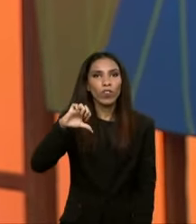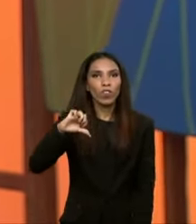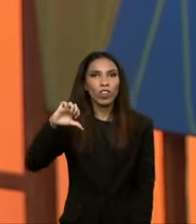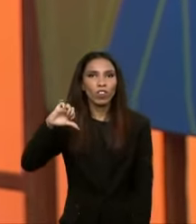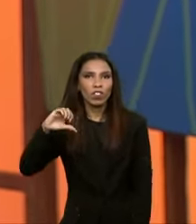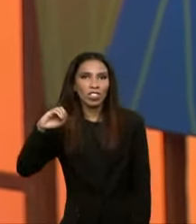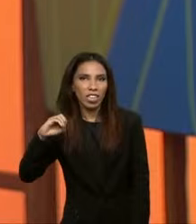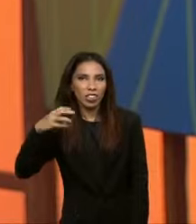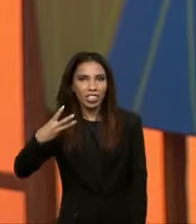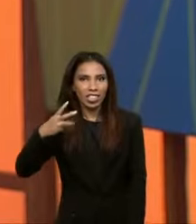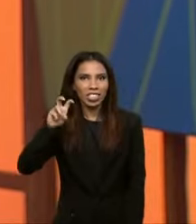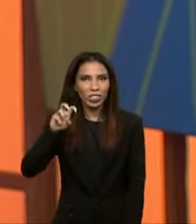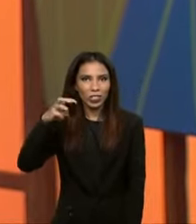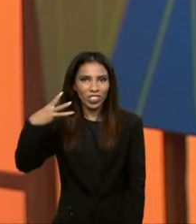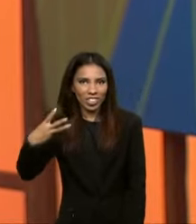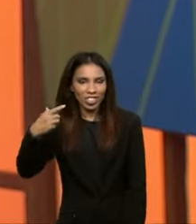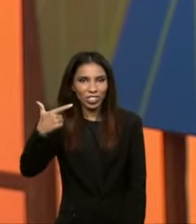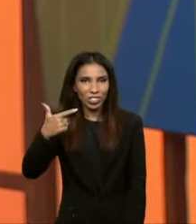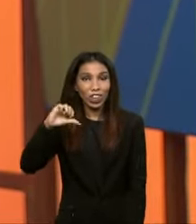219-9903-5329. Vou repetir, hein?